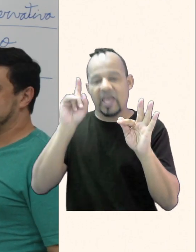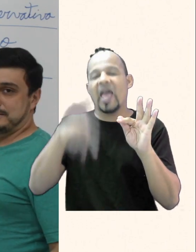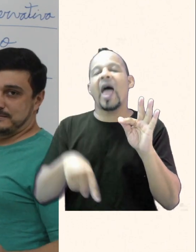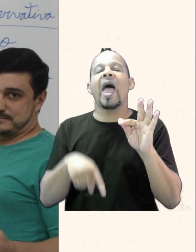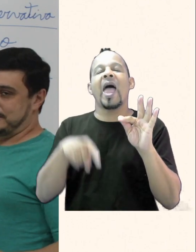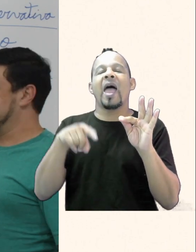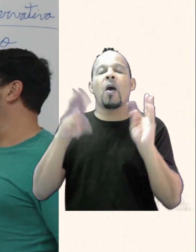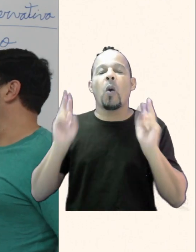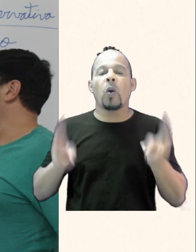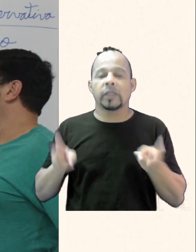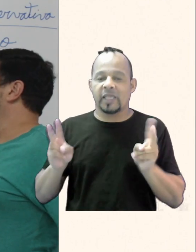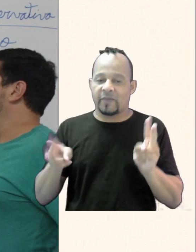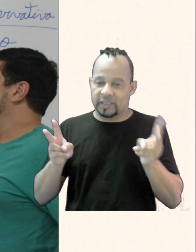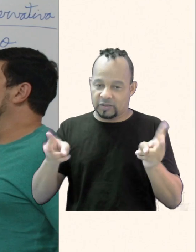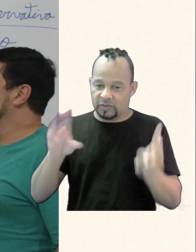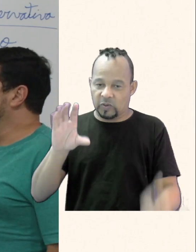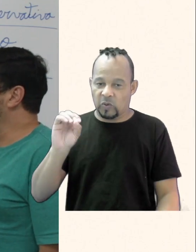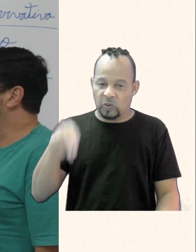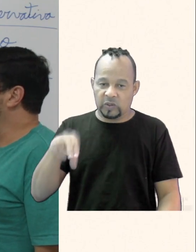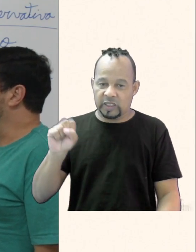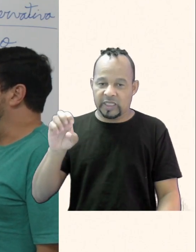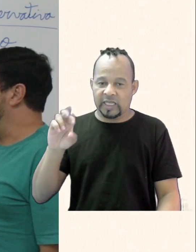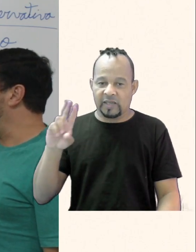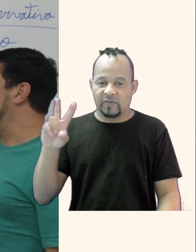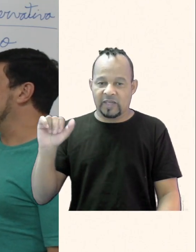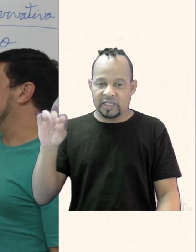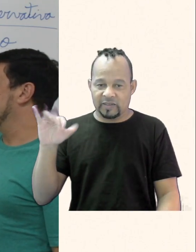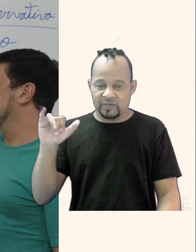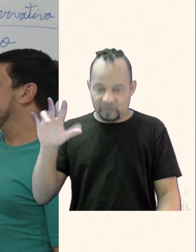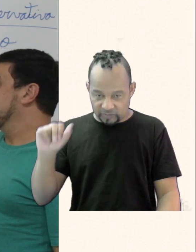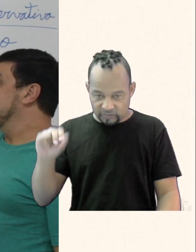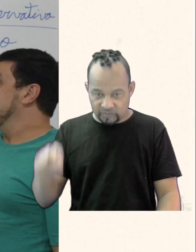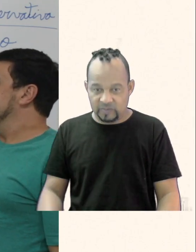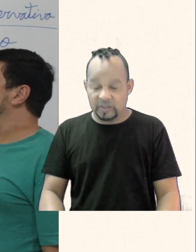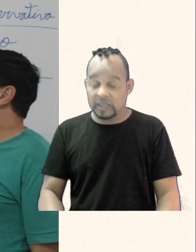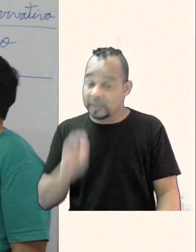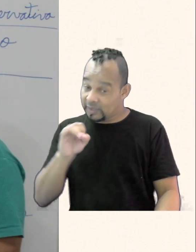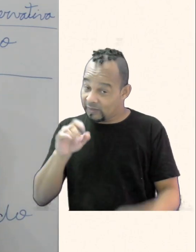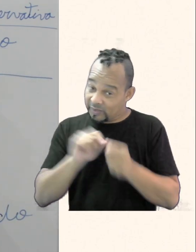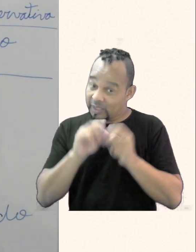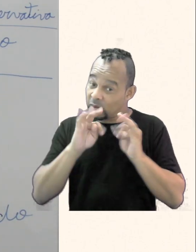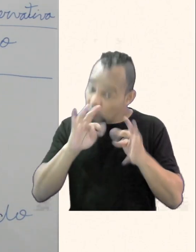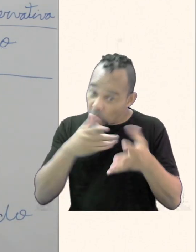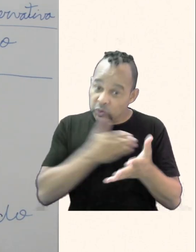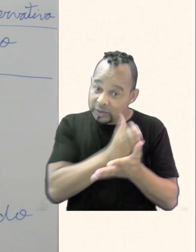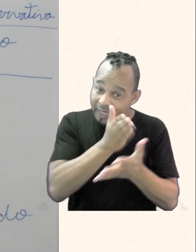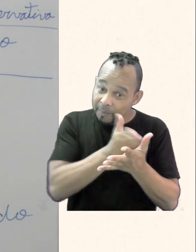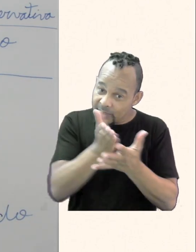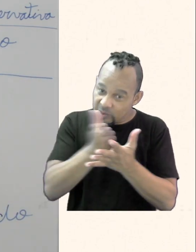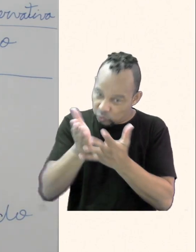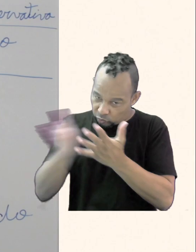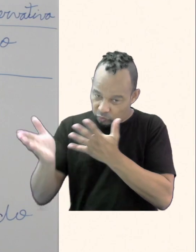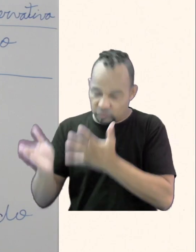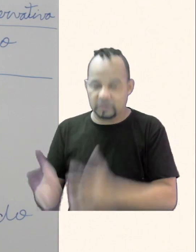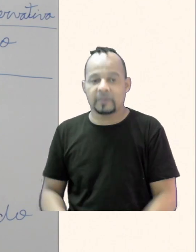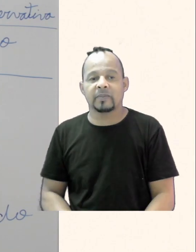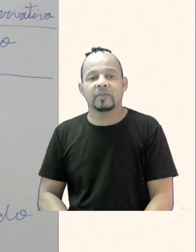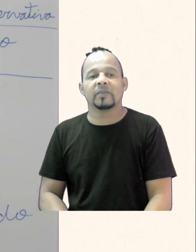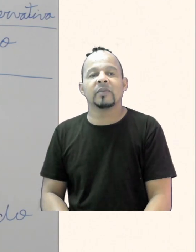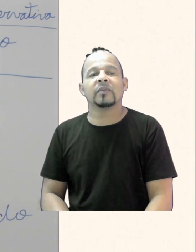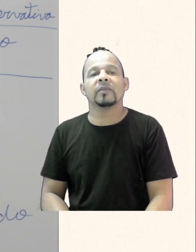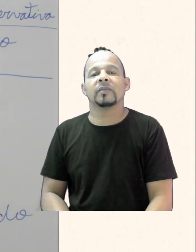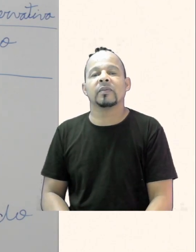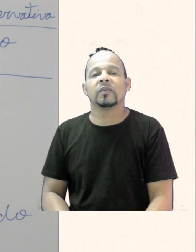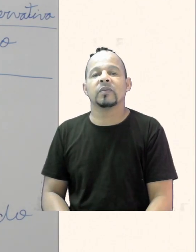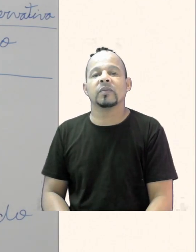conservativa. Bacana? Muito bem. Se nós conseguirmos encontrar